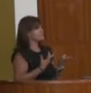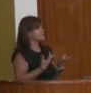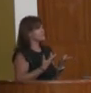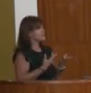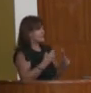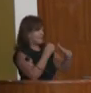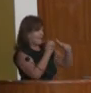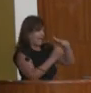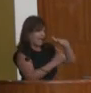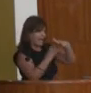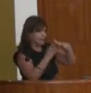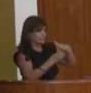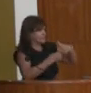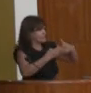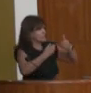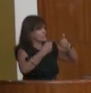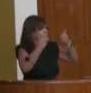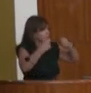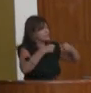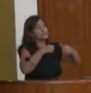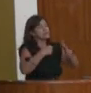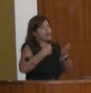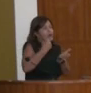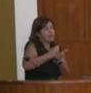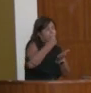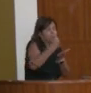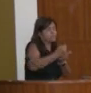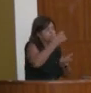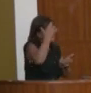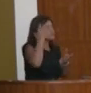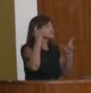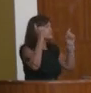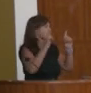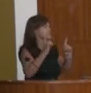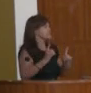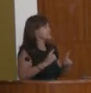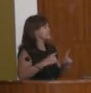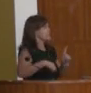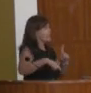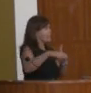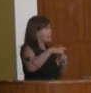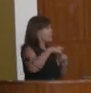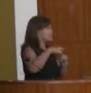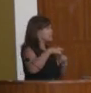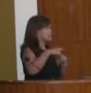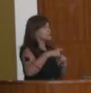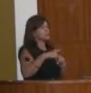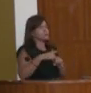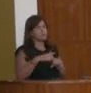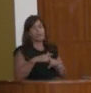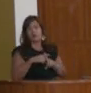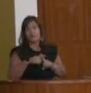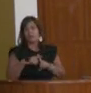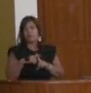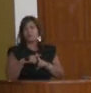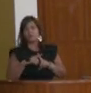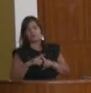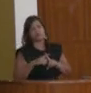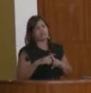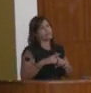tem em contratar pessoas com deficiência. O ponto positivo, não sei se eu estou errado, doutor, mas já é lei, né? É